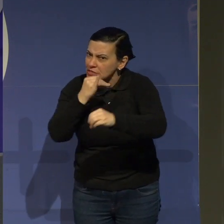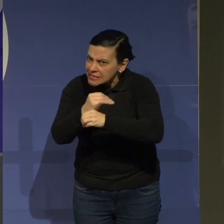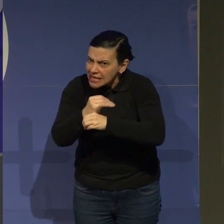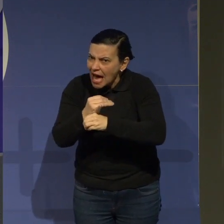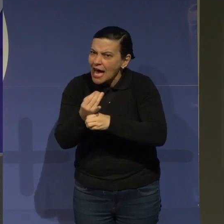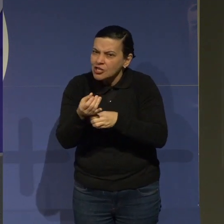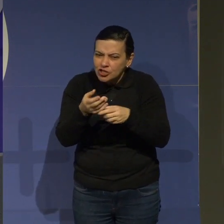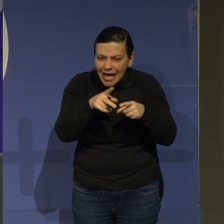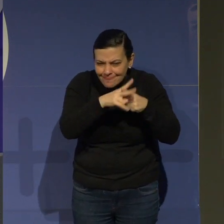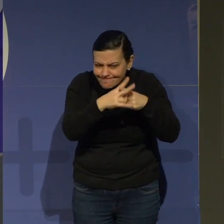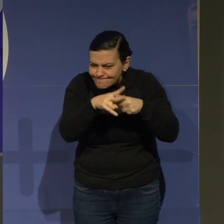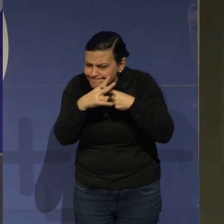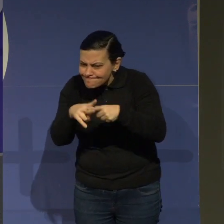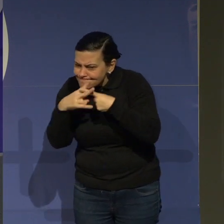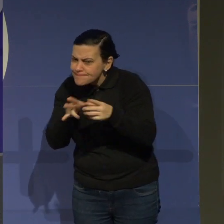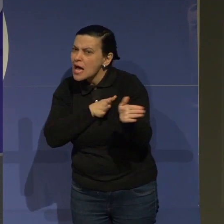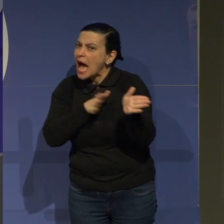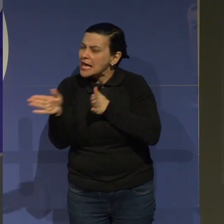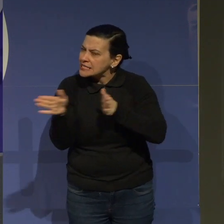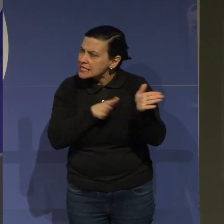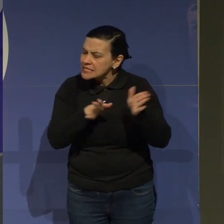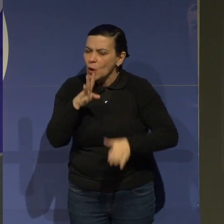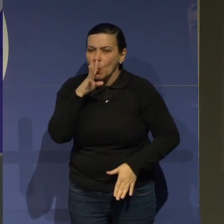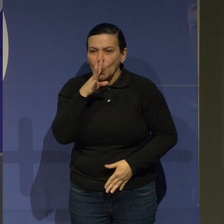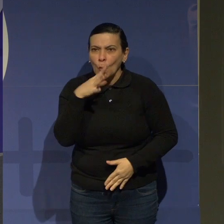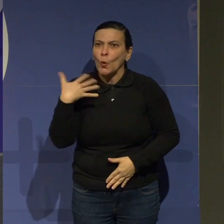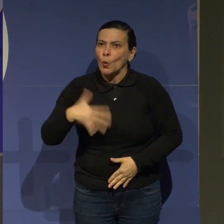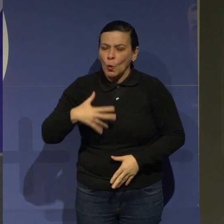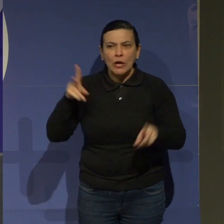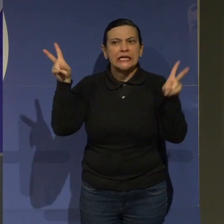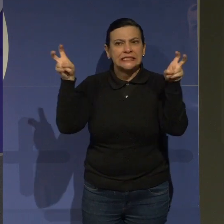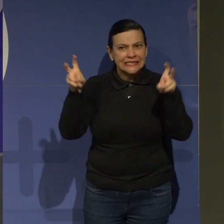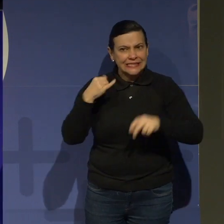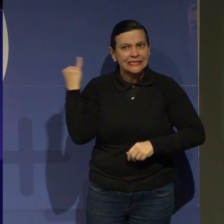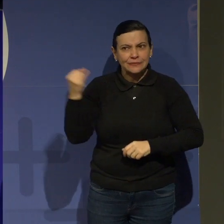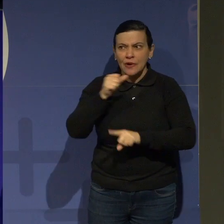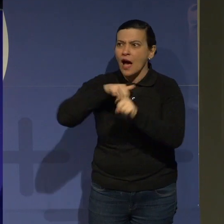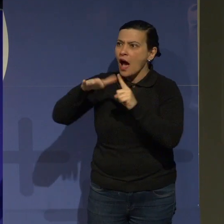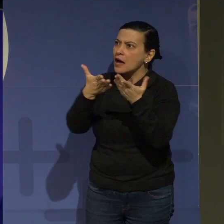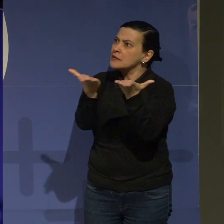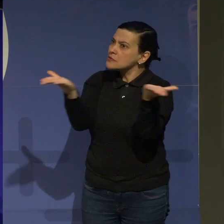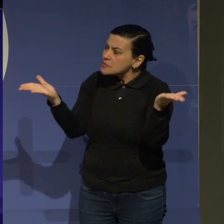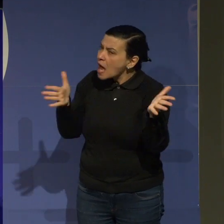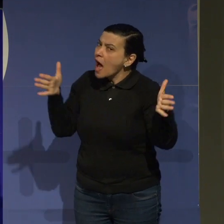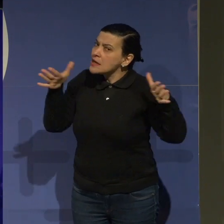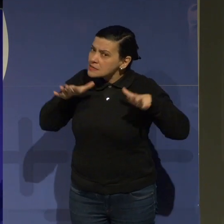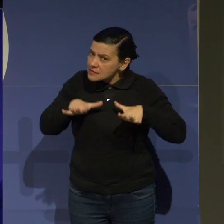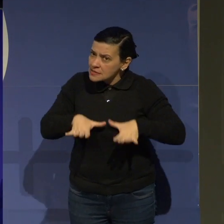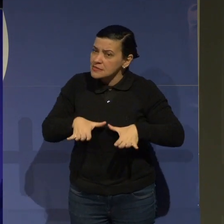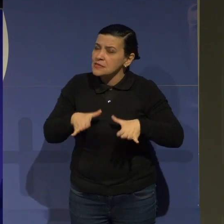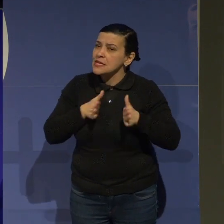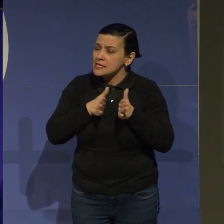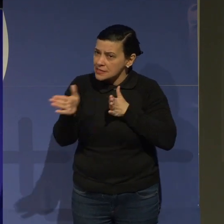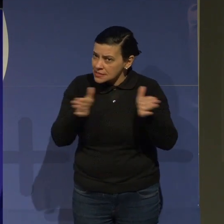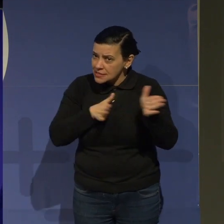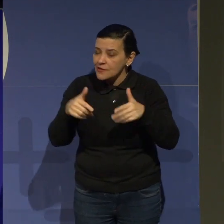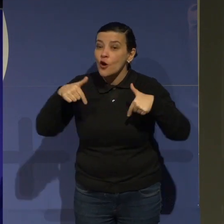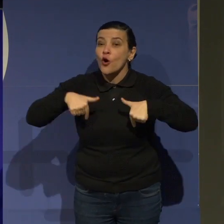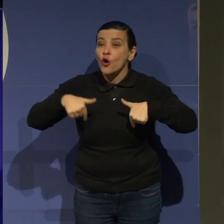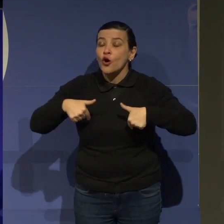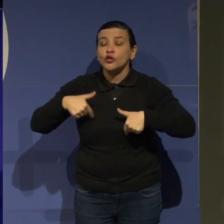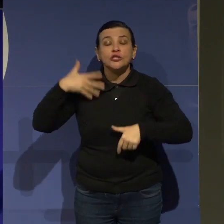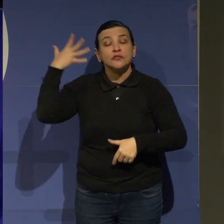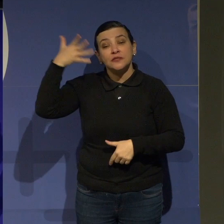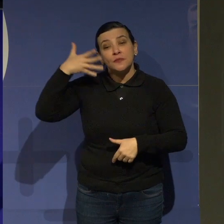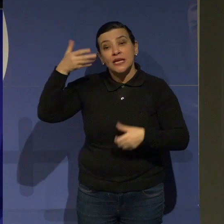acessíveis. É um tema fundamental para a gente tornar a sociedade mais acessível. Hoje eu estou aqui, vou falar